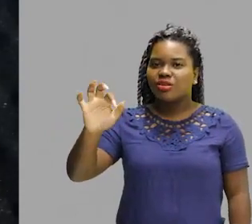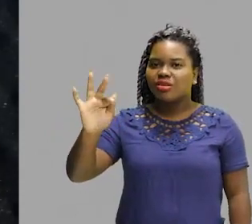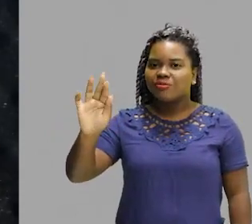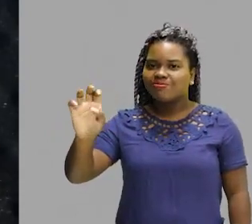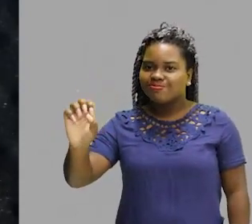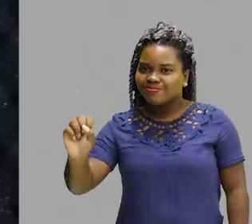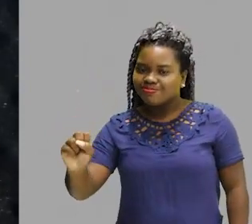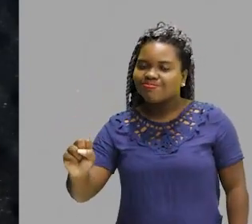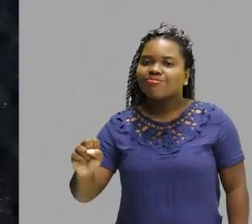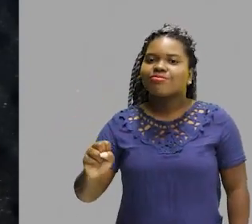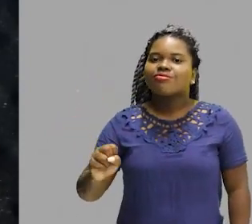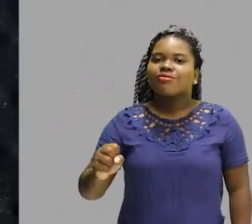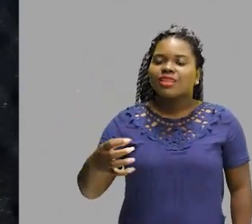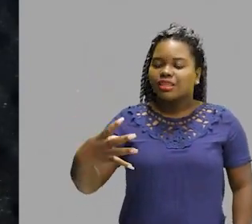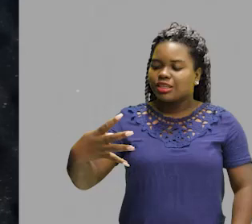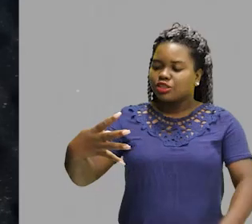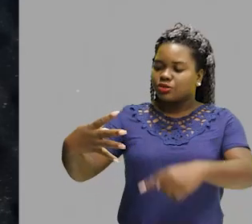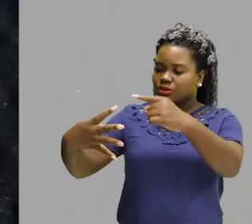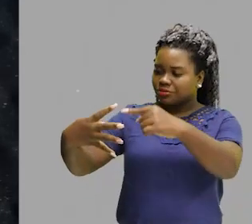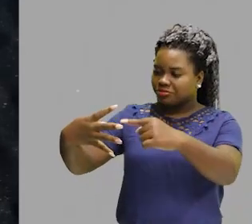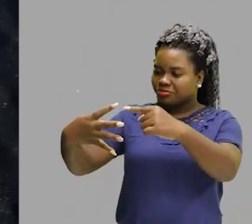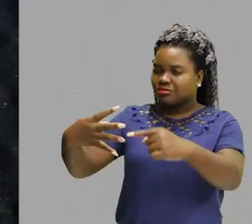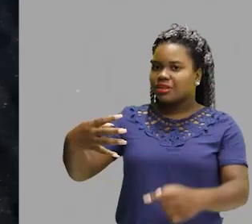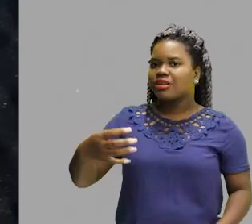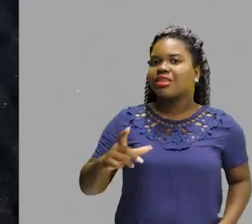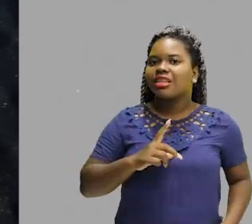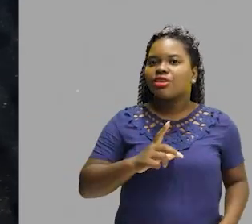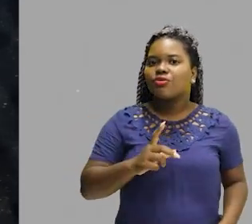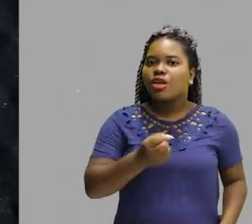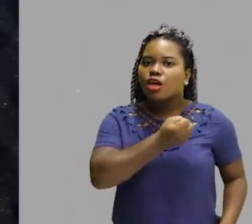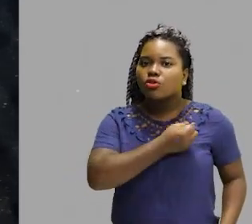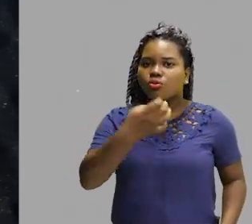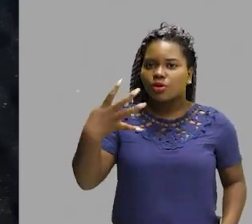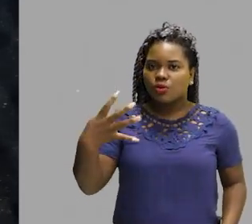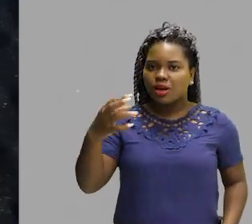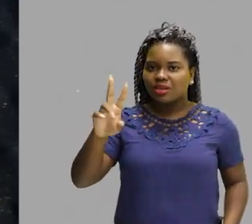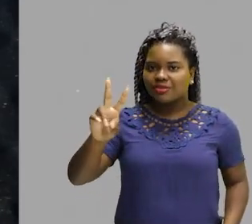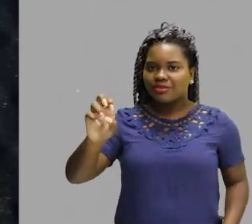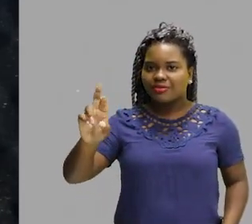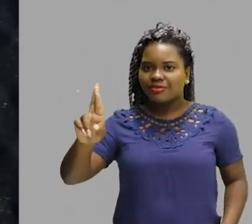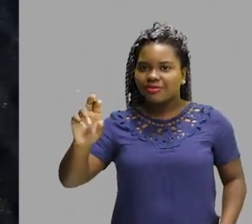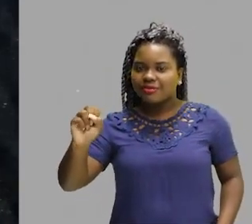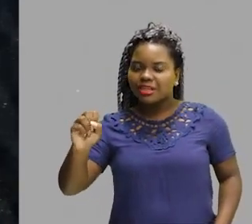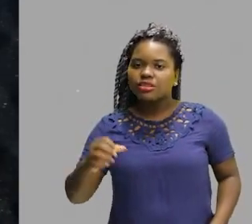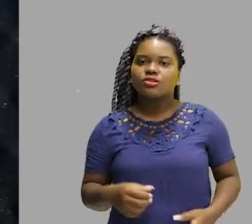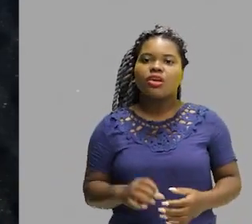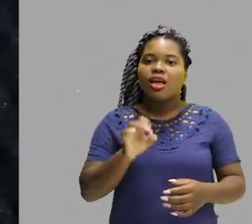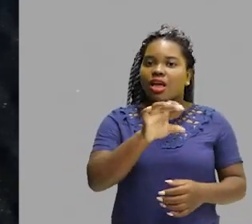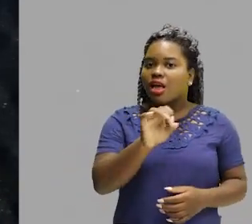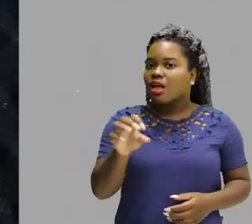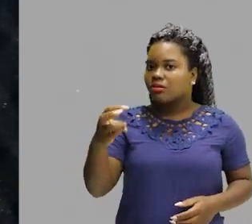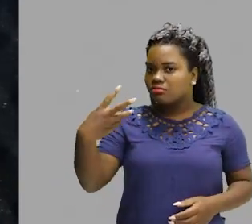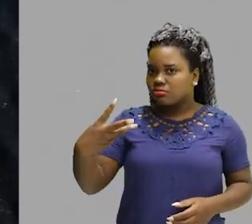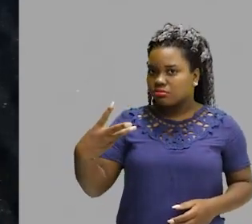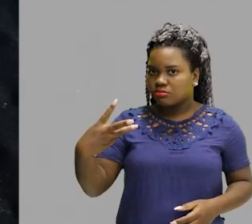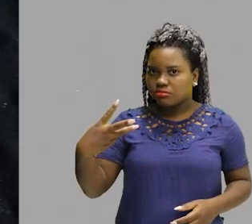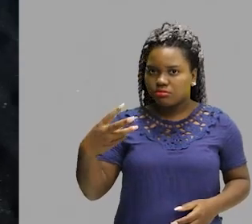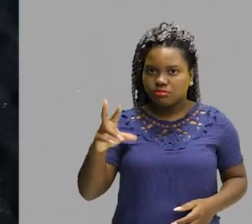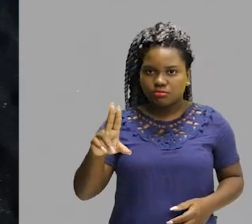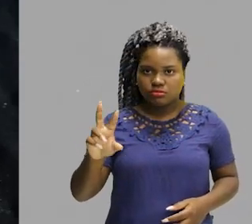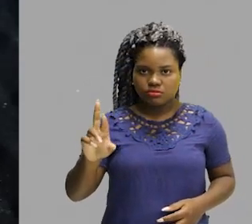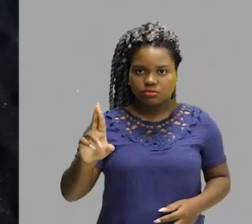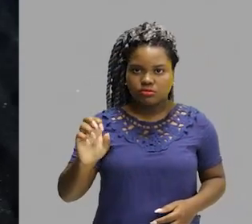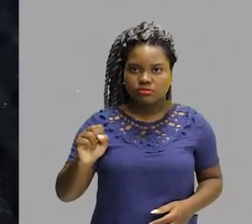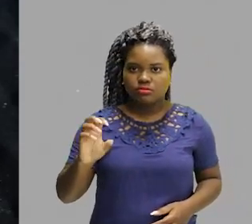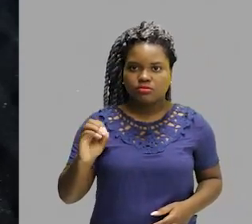sendo que as 2 primeiras têm cada uma 4 versos e as 2 últimas cada uma tem 3 versos, tá bom? Então, o que é um soneto? É um